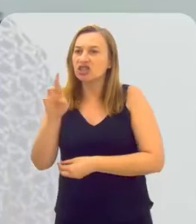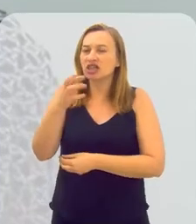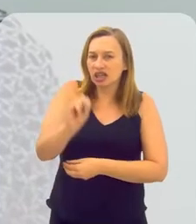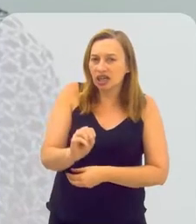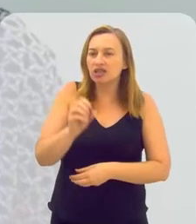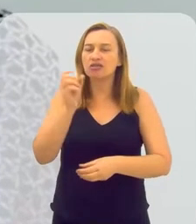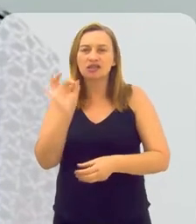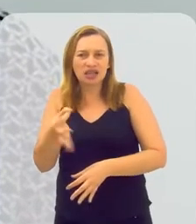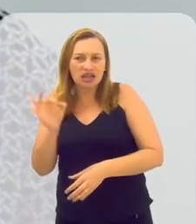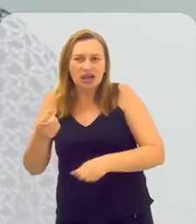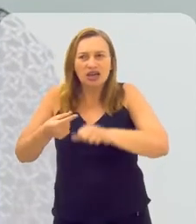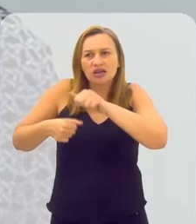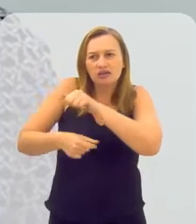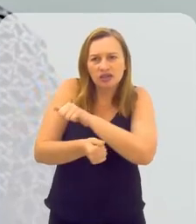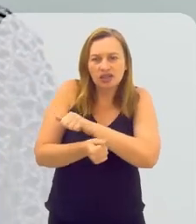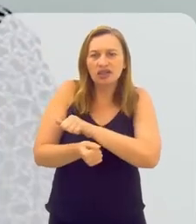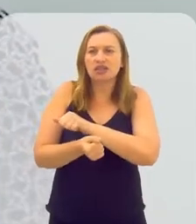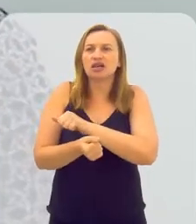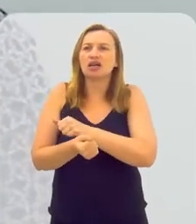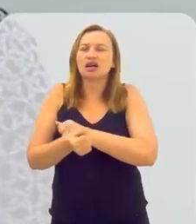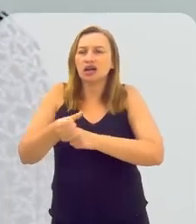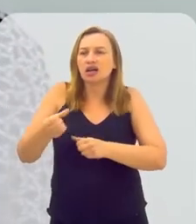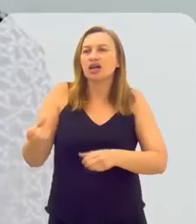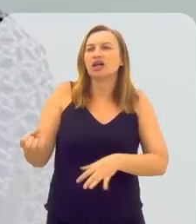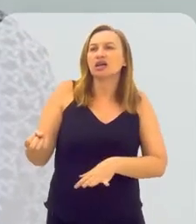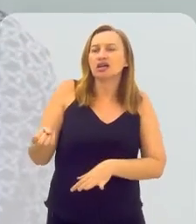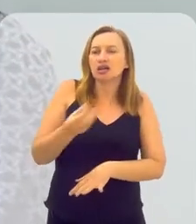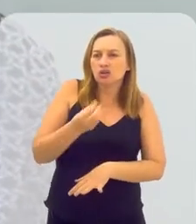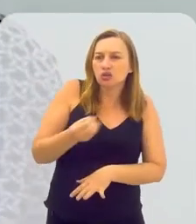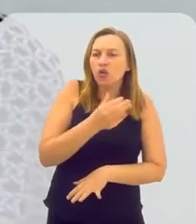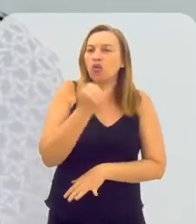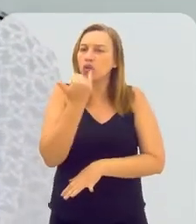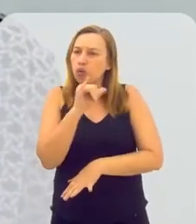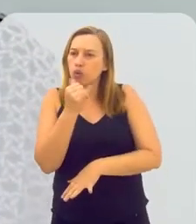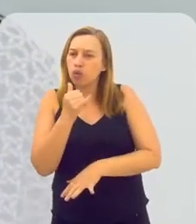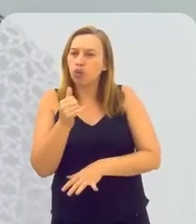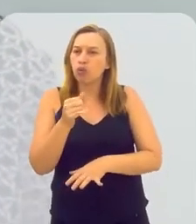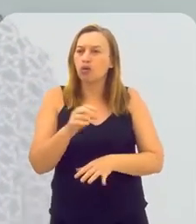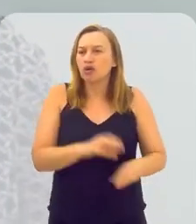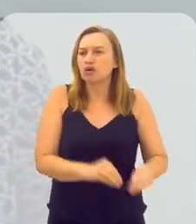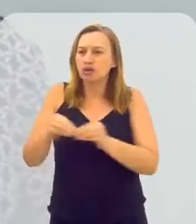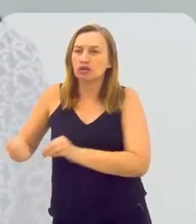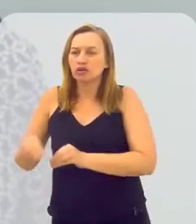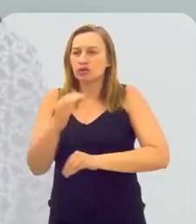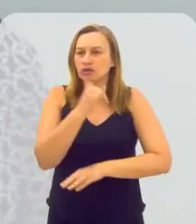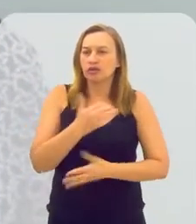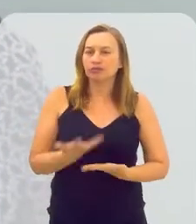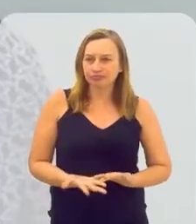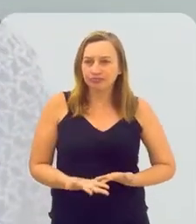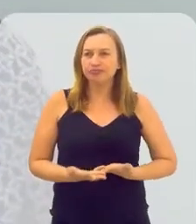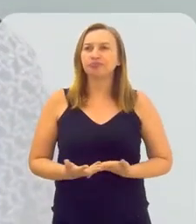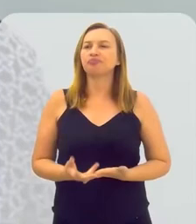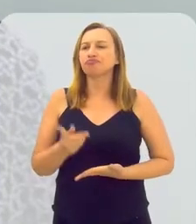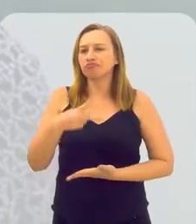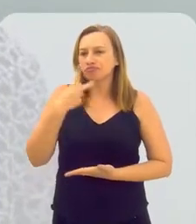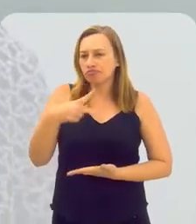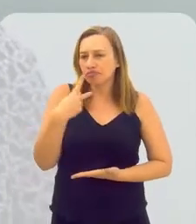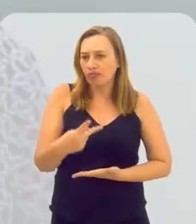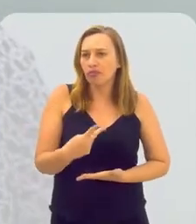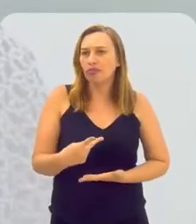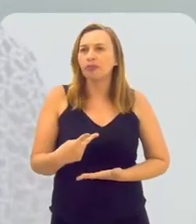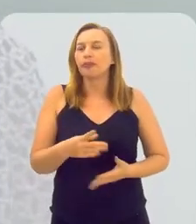linhas de crédito específicas para financiar essas inovações que vão contribuir nessa questão da transição